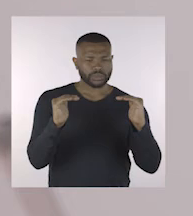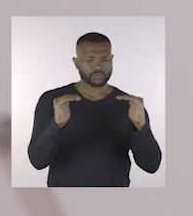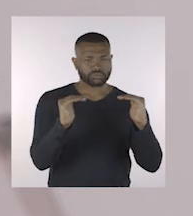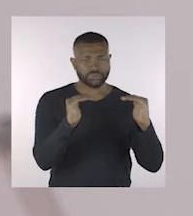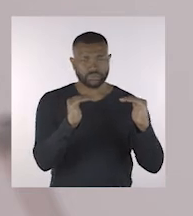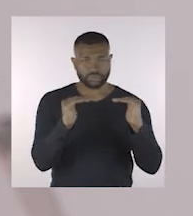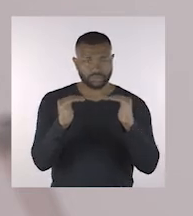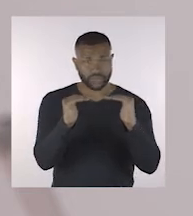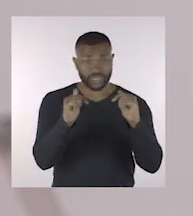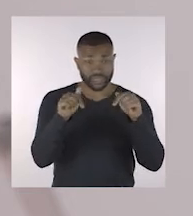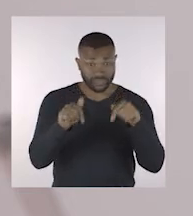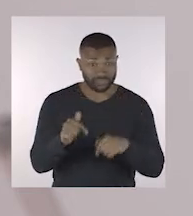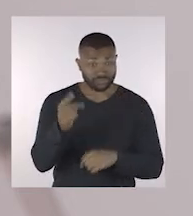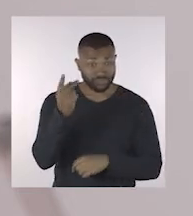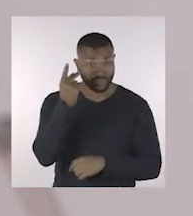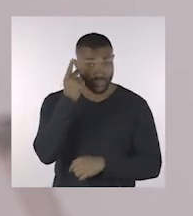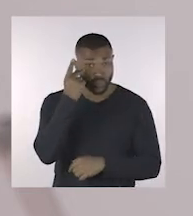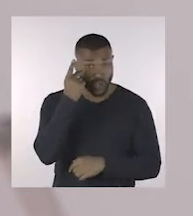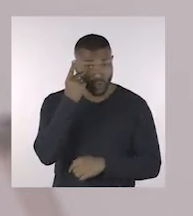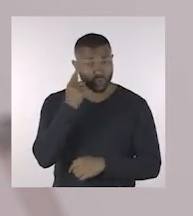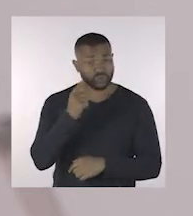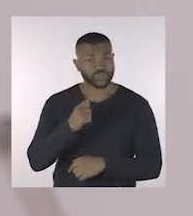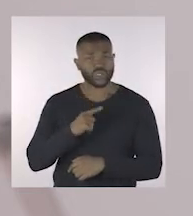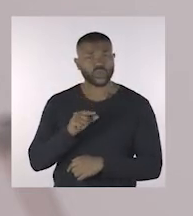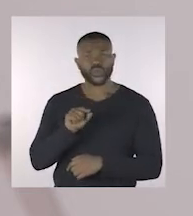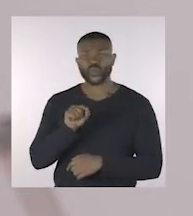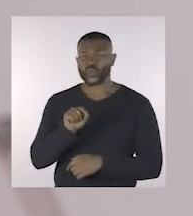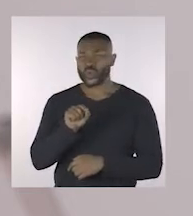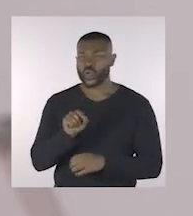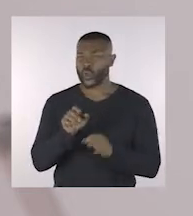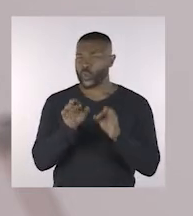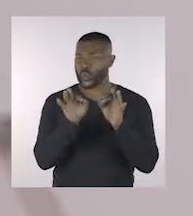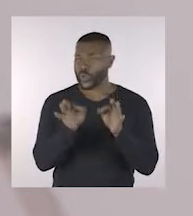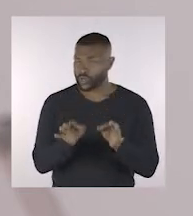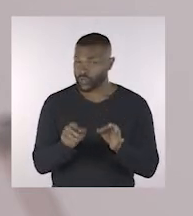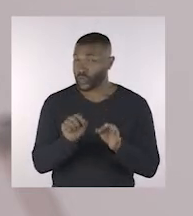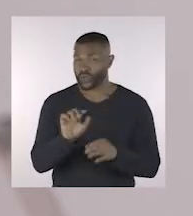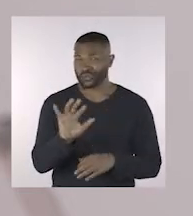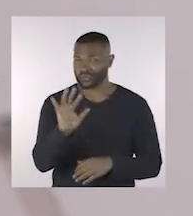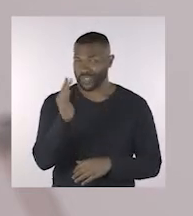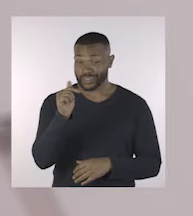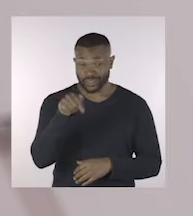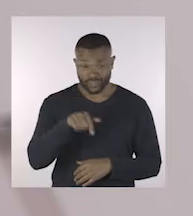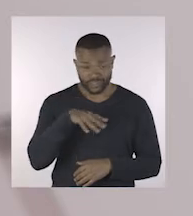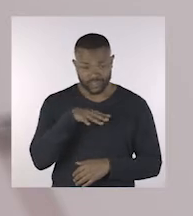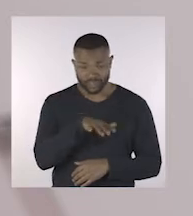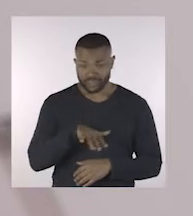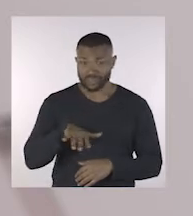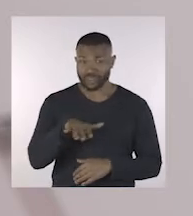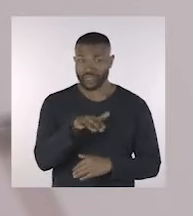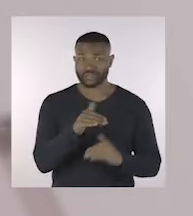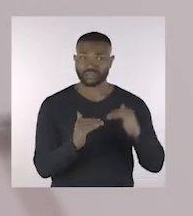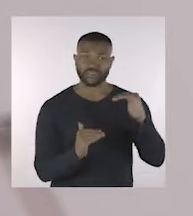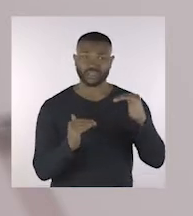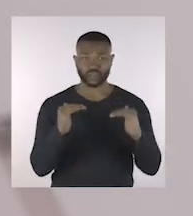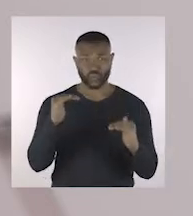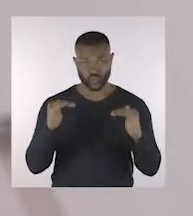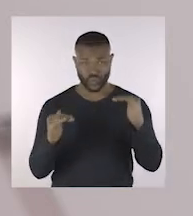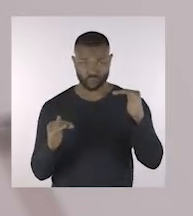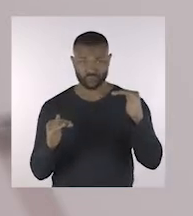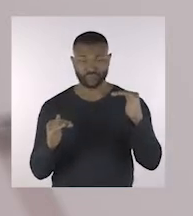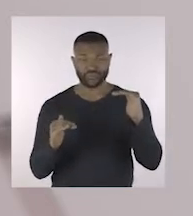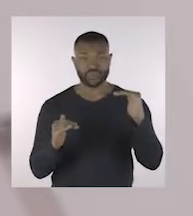aqui em São Paulo nós temos uma verdadeira aberração aqui é a cidade da desigualdade